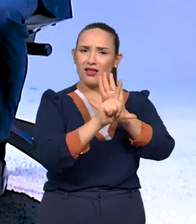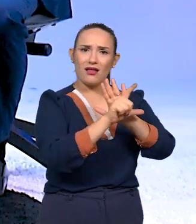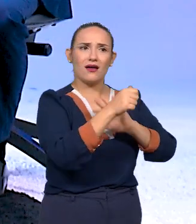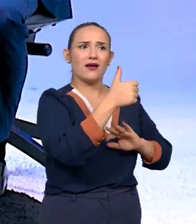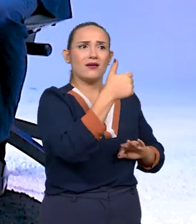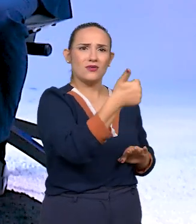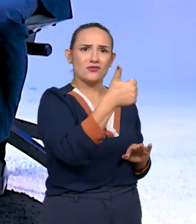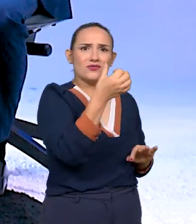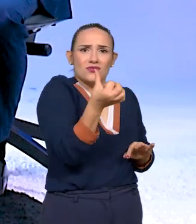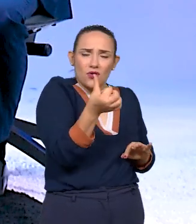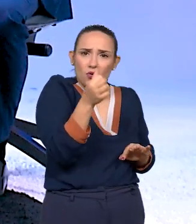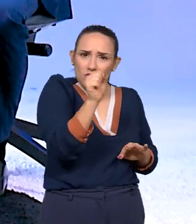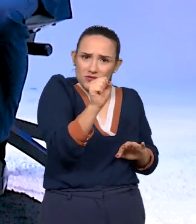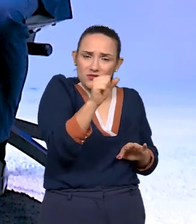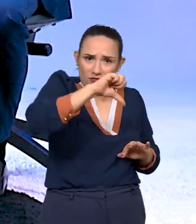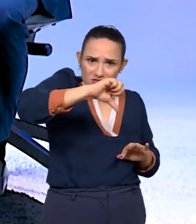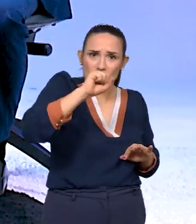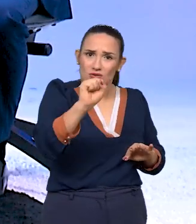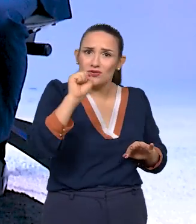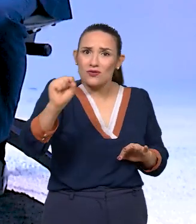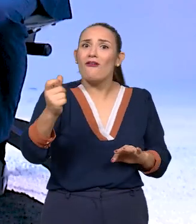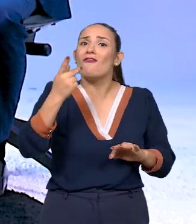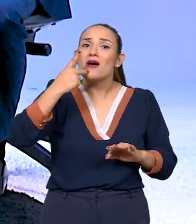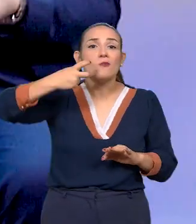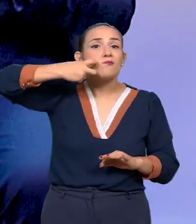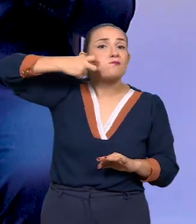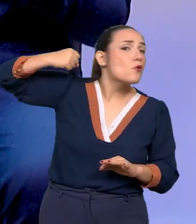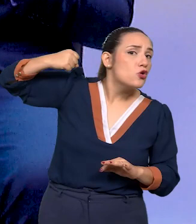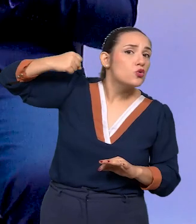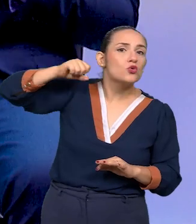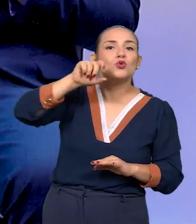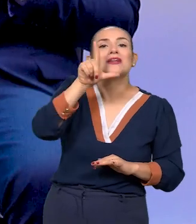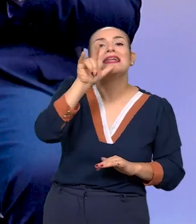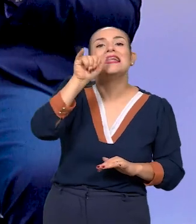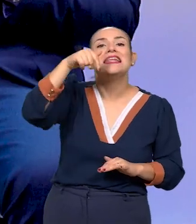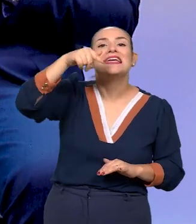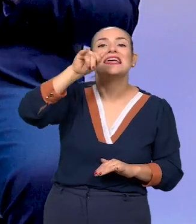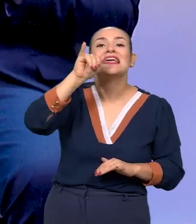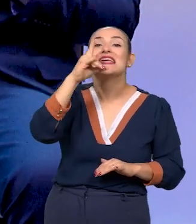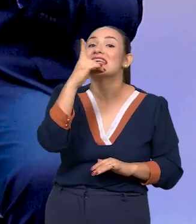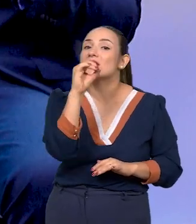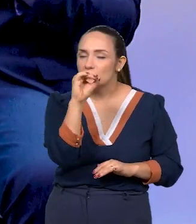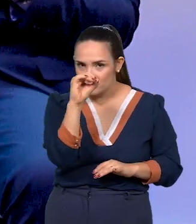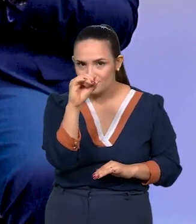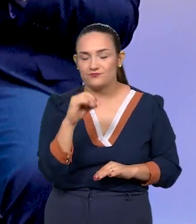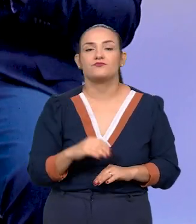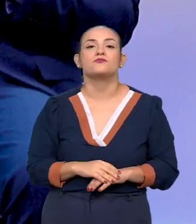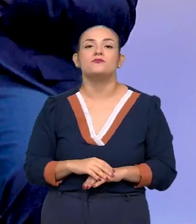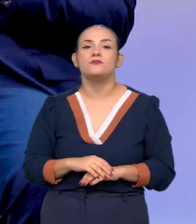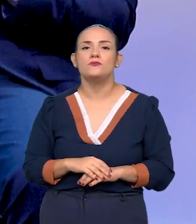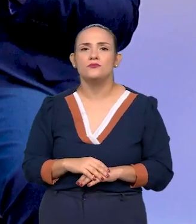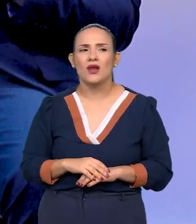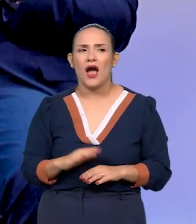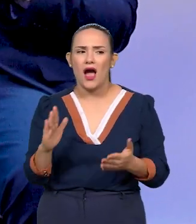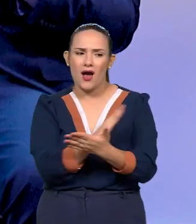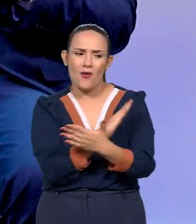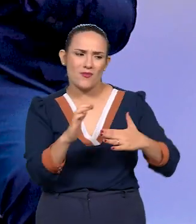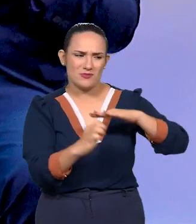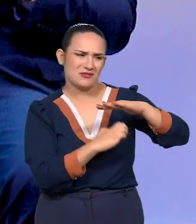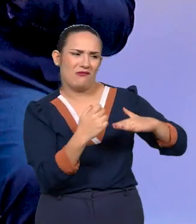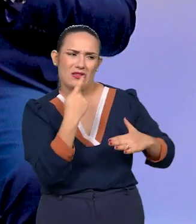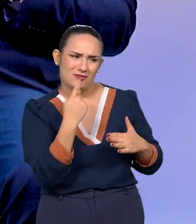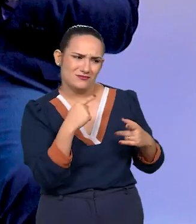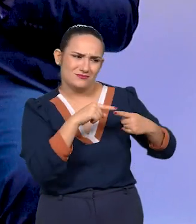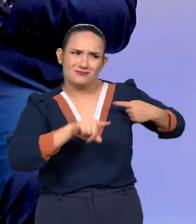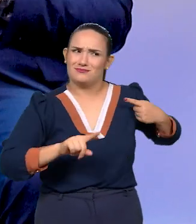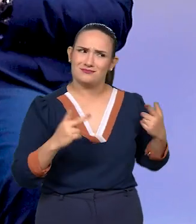a incidência da contribuição social sobre o lucro líquido. Muitas empresas, entendendo que essa regulamentação por lei